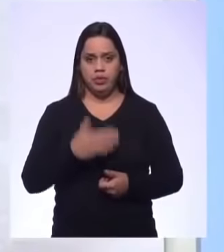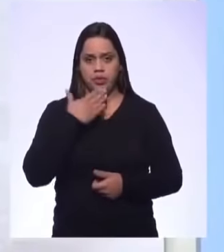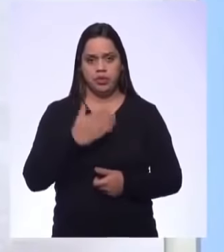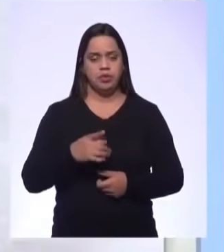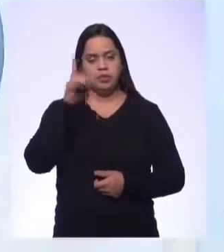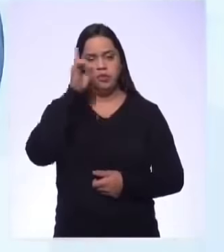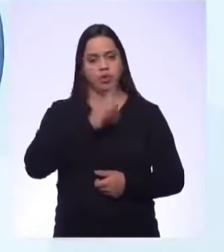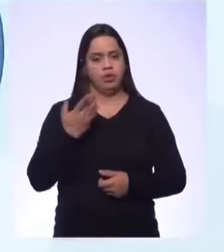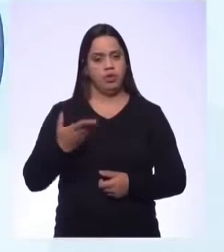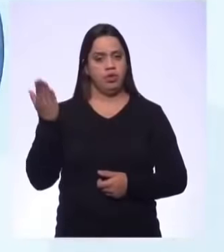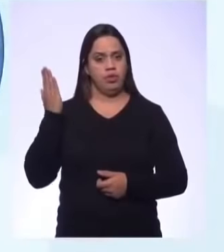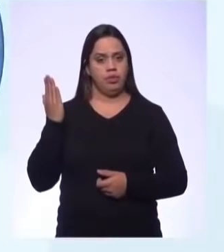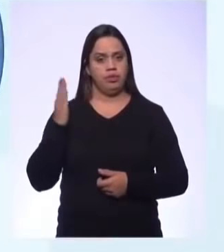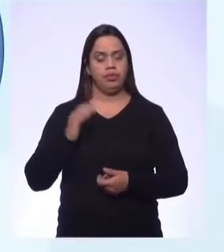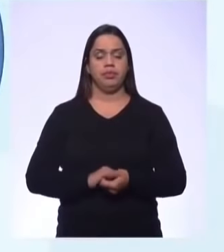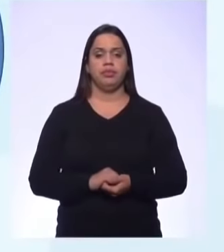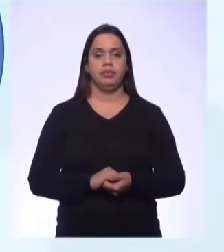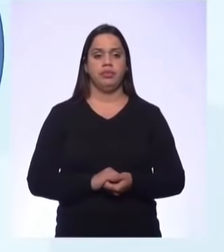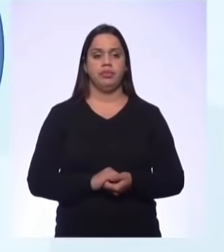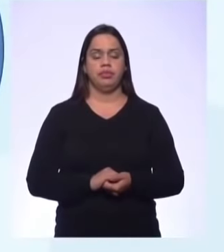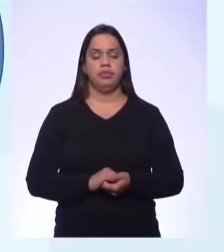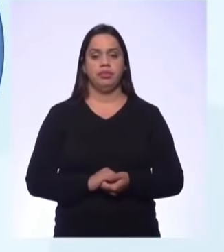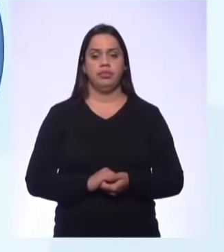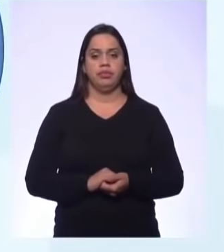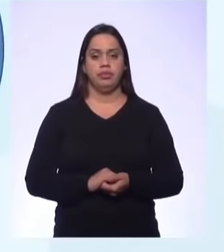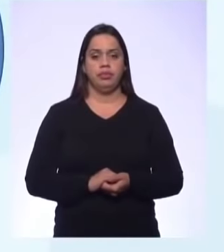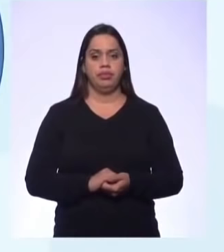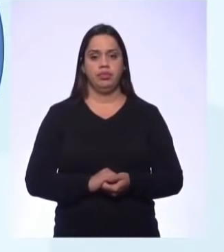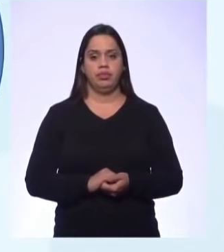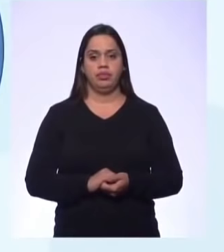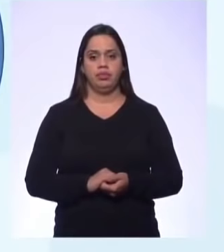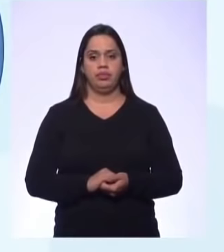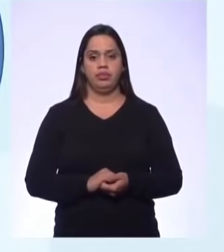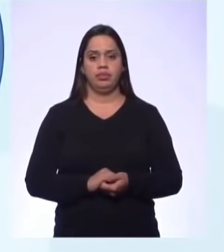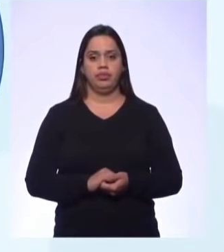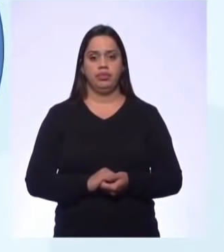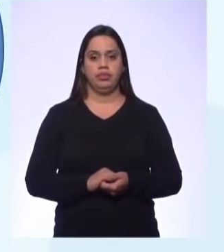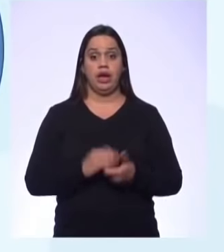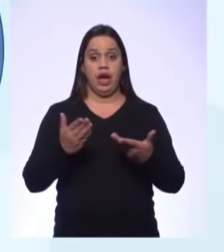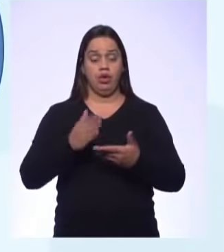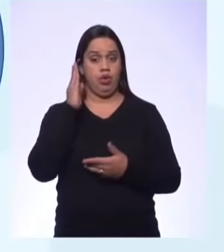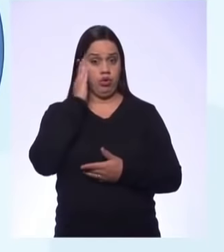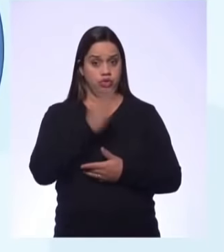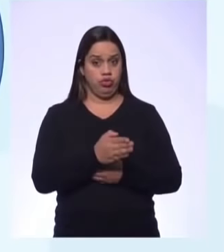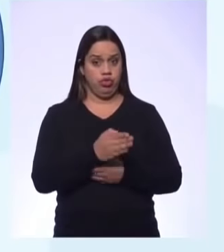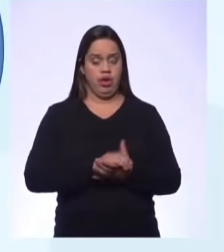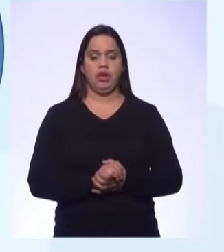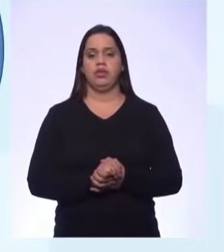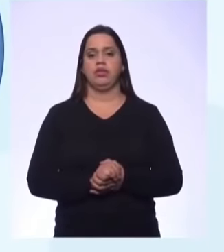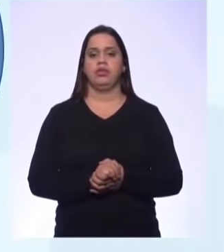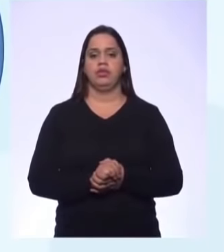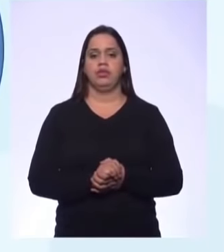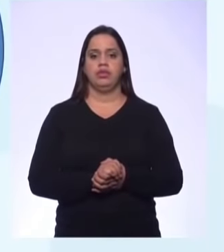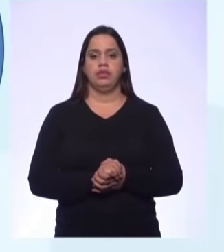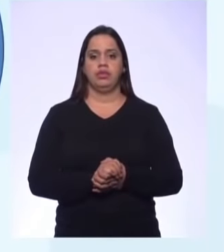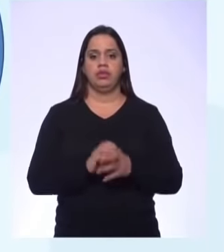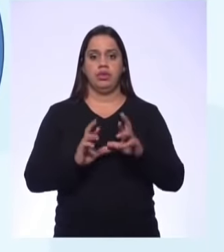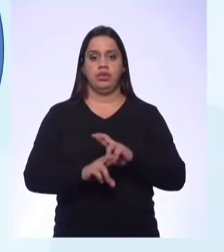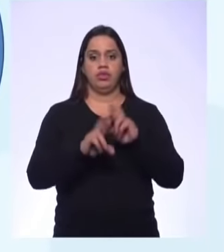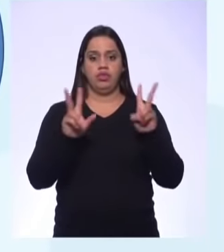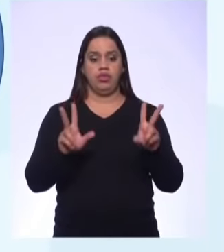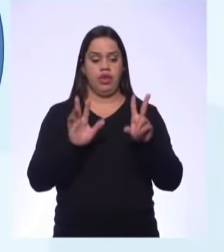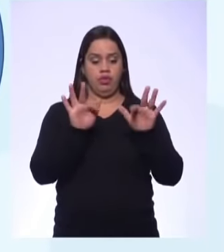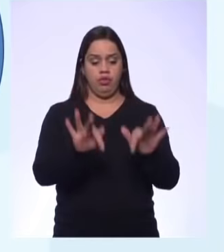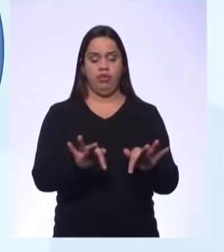colocar de novo ali. Direct cognates. Cognatos diretos. The difference is the ending. A diferença está no